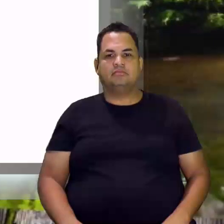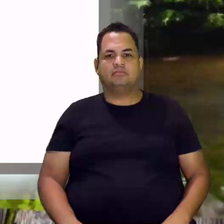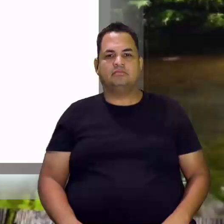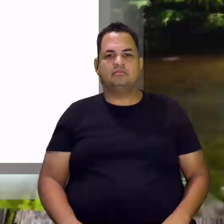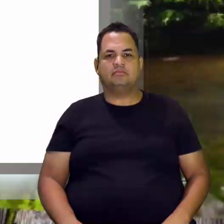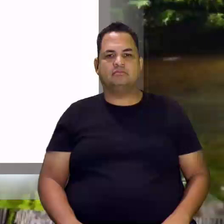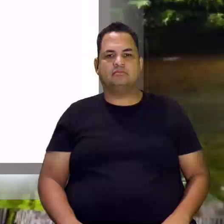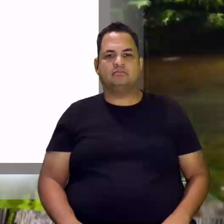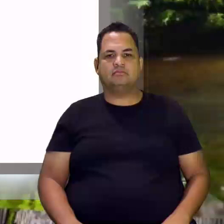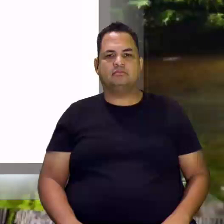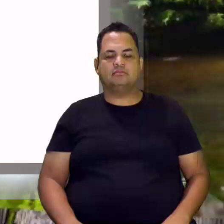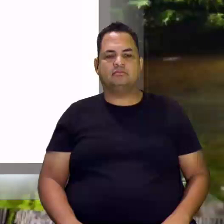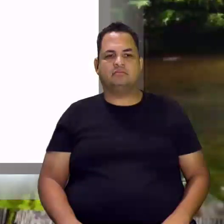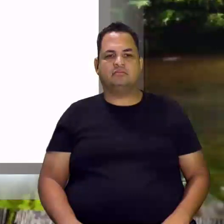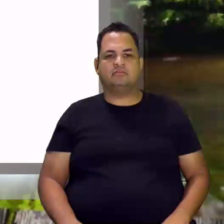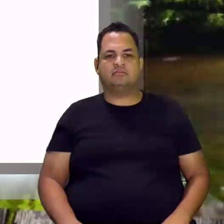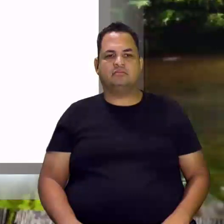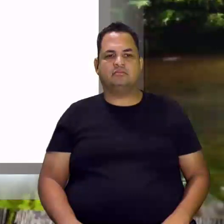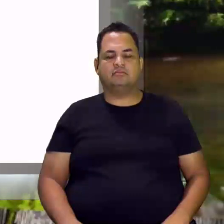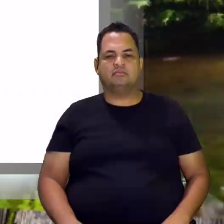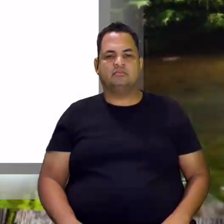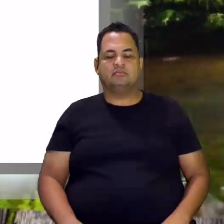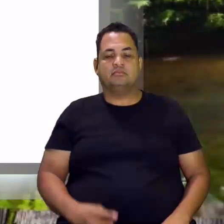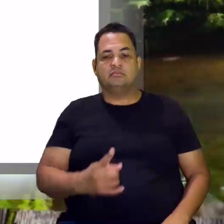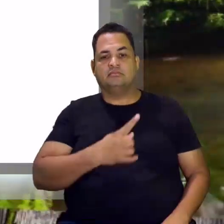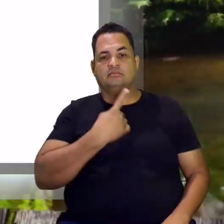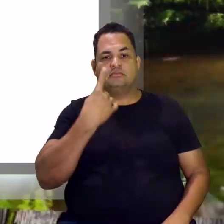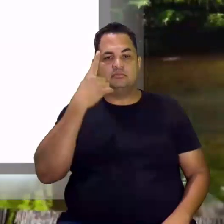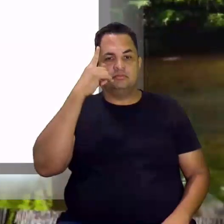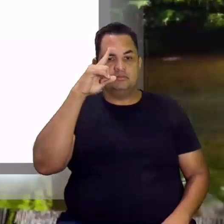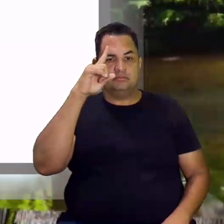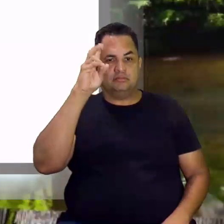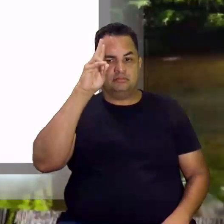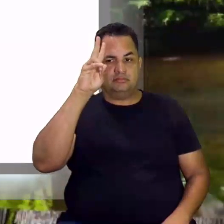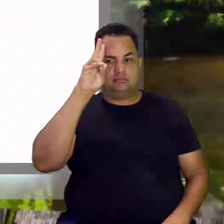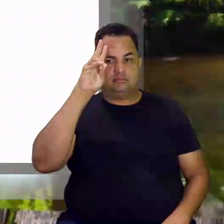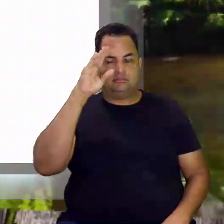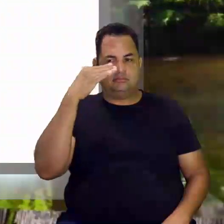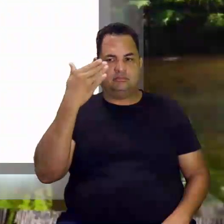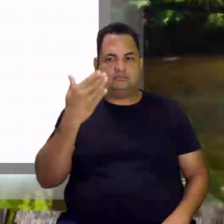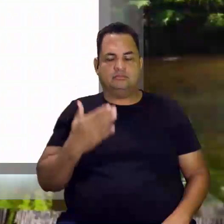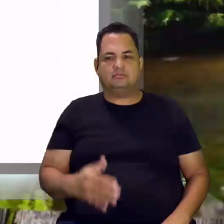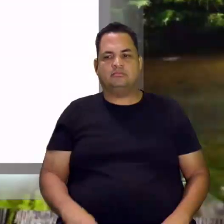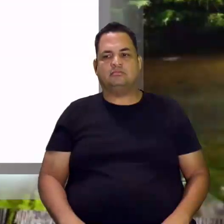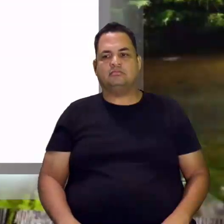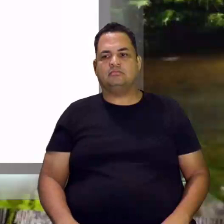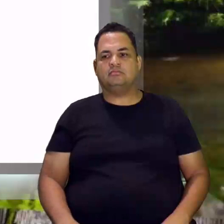Vamos lá? Aê! Aí a gente vai lembrar o seguinte, que